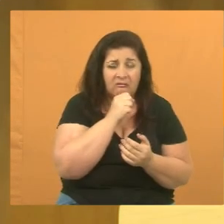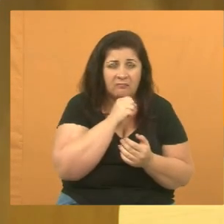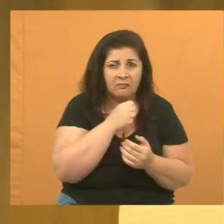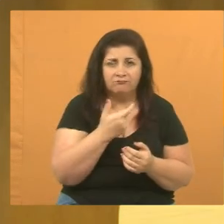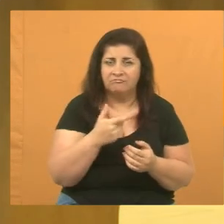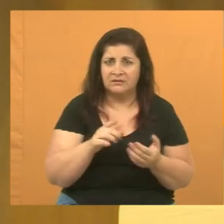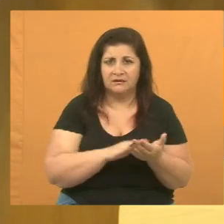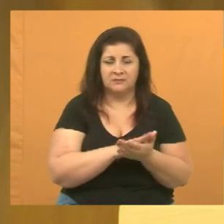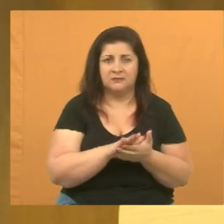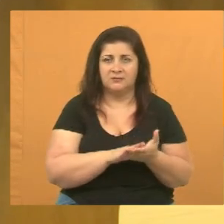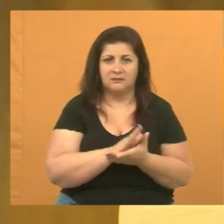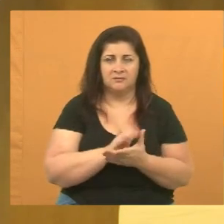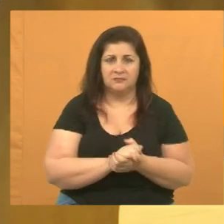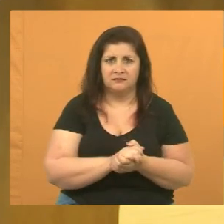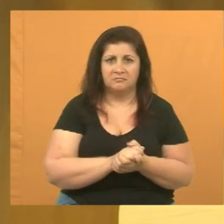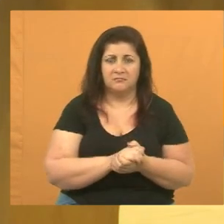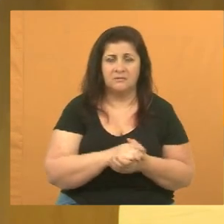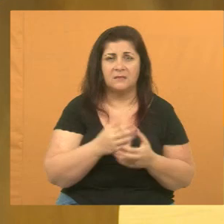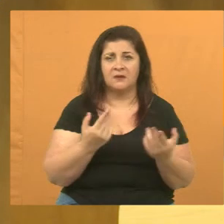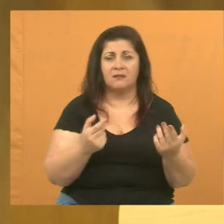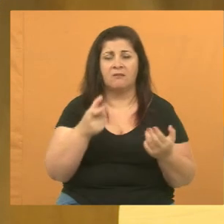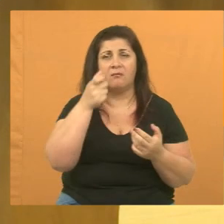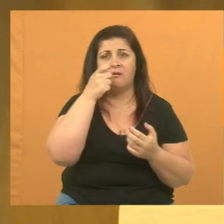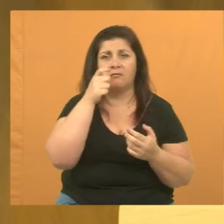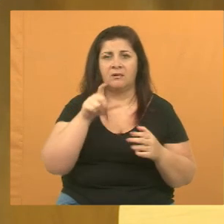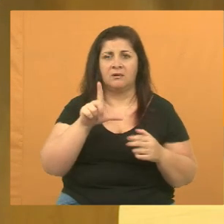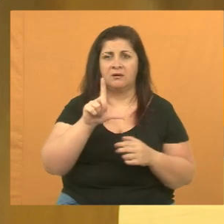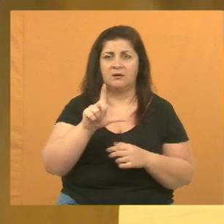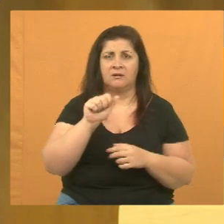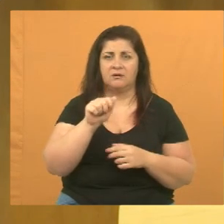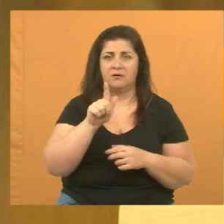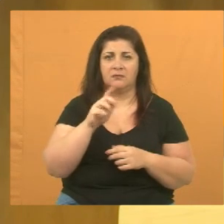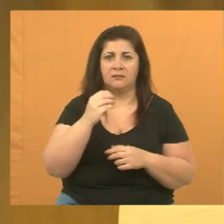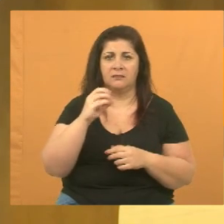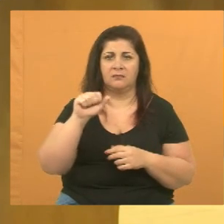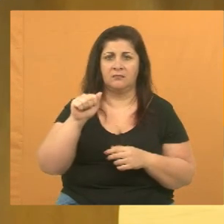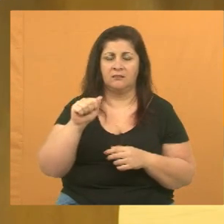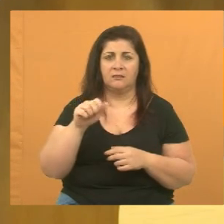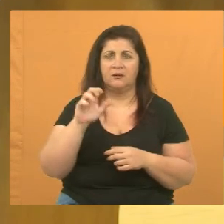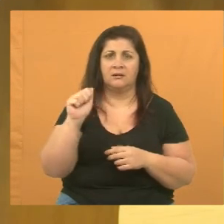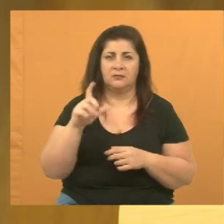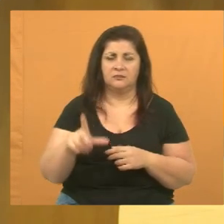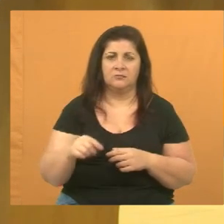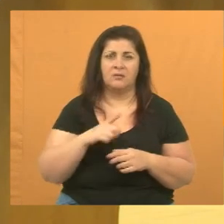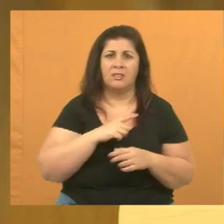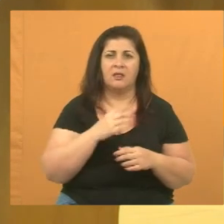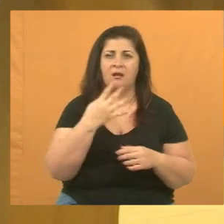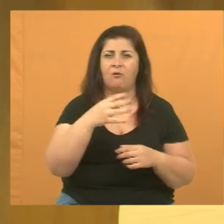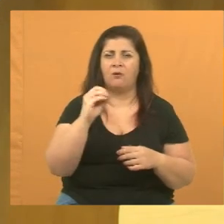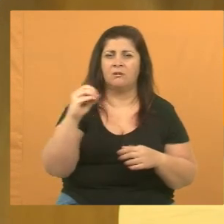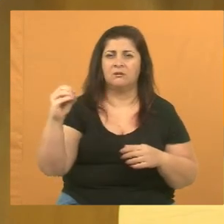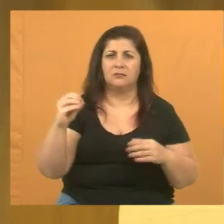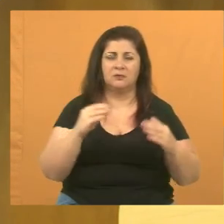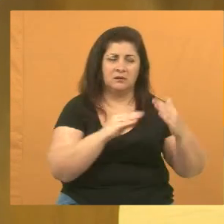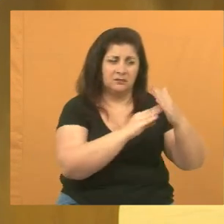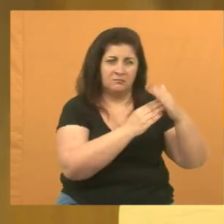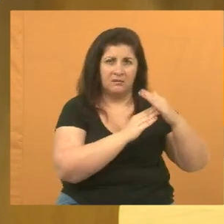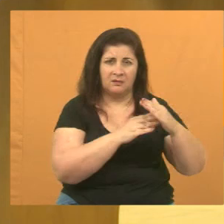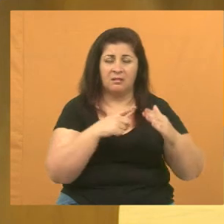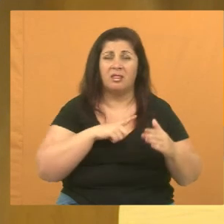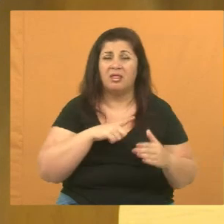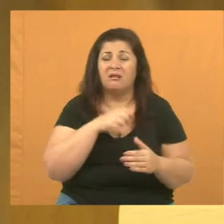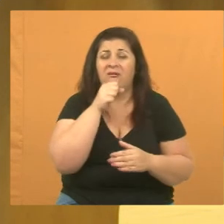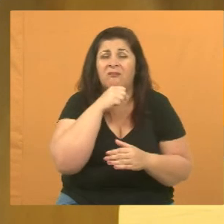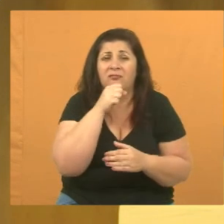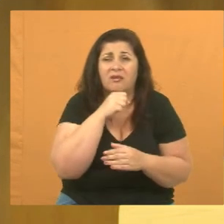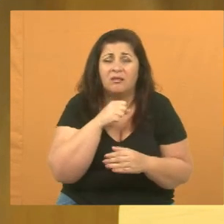nada. Conforme eu tenho visto na Lagoa Azul, lá embaixo, lá, tem 400 barracos, tem gente idoso que está